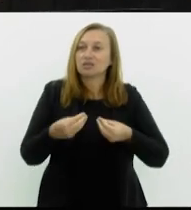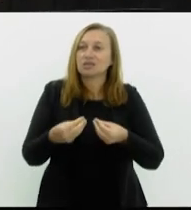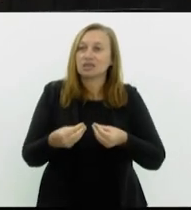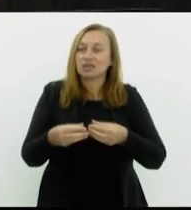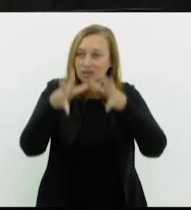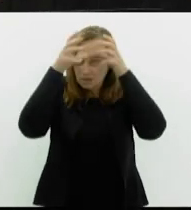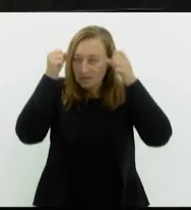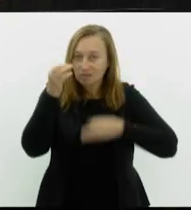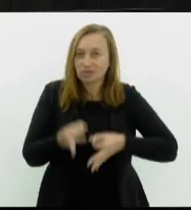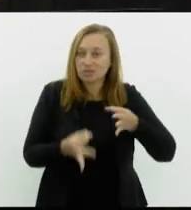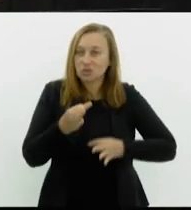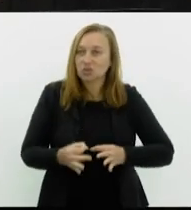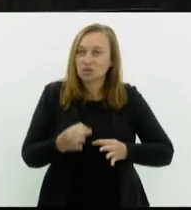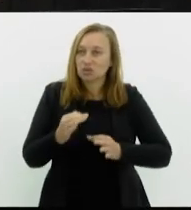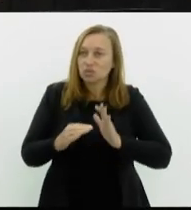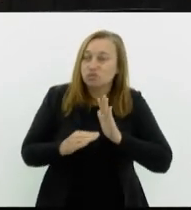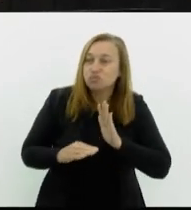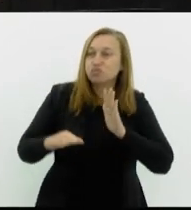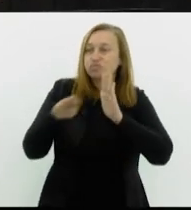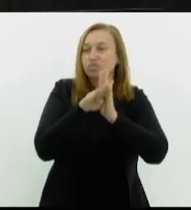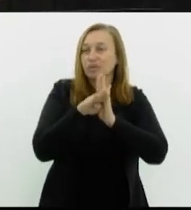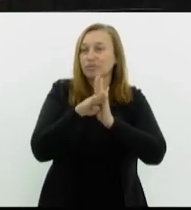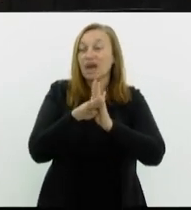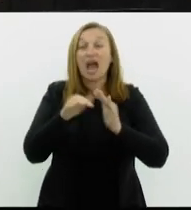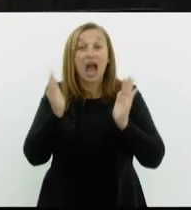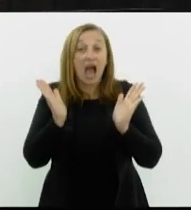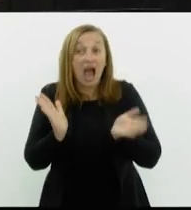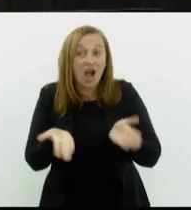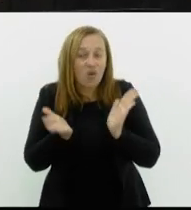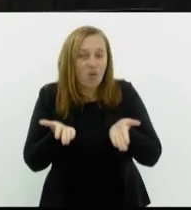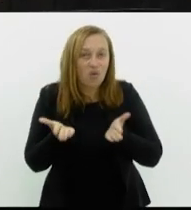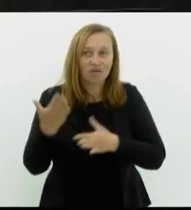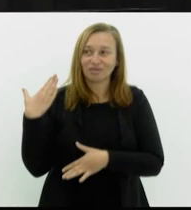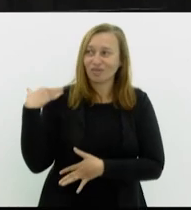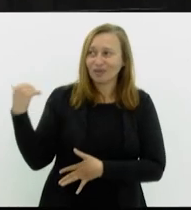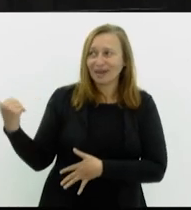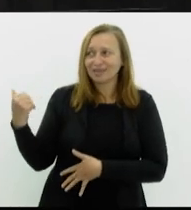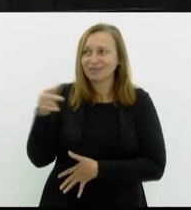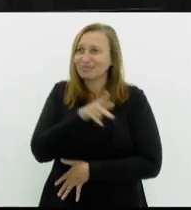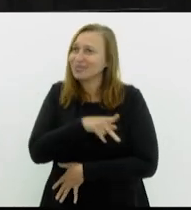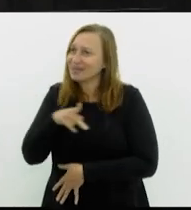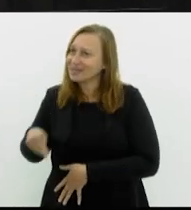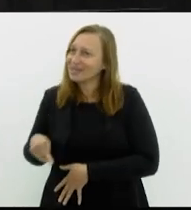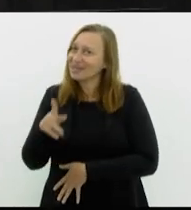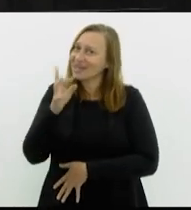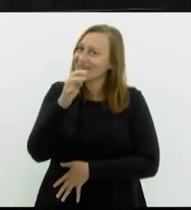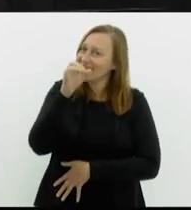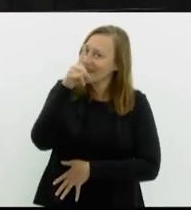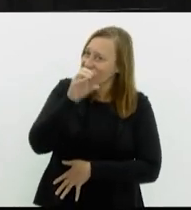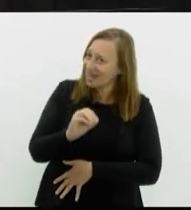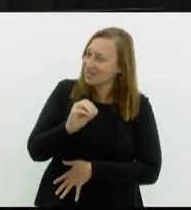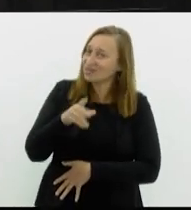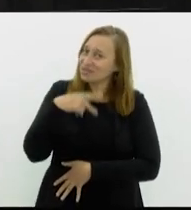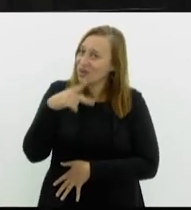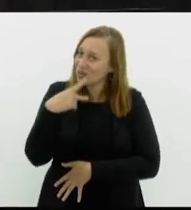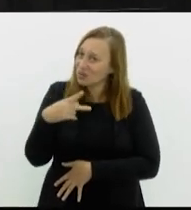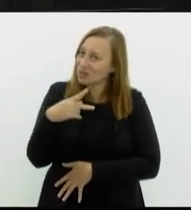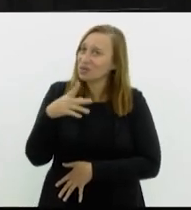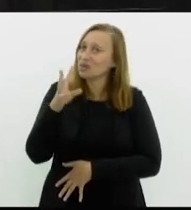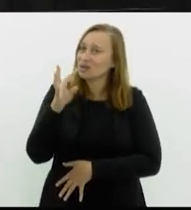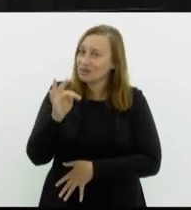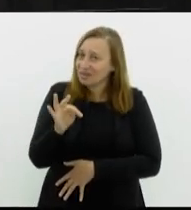com superávit. Agora, aí está o lado que o presidente Ricardo falou da truculência, né? É